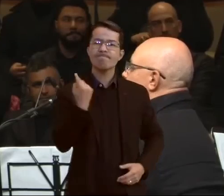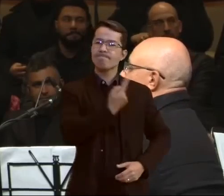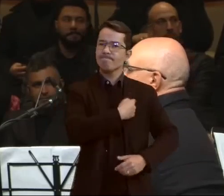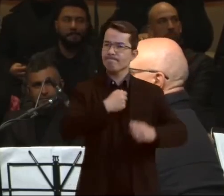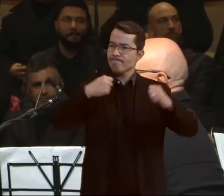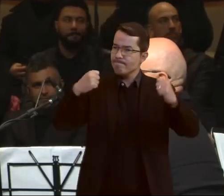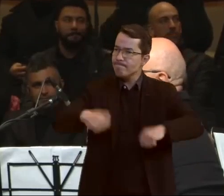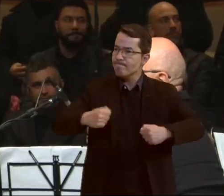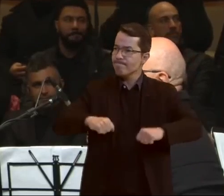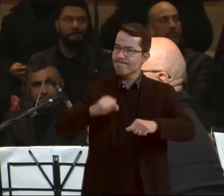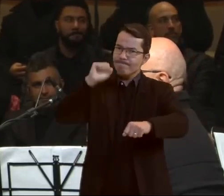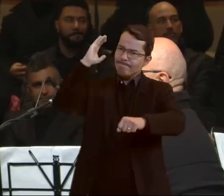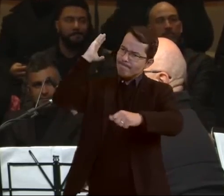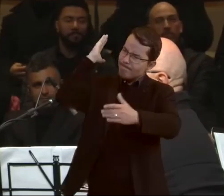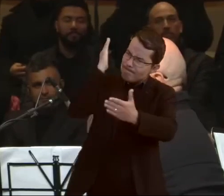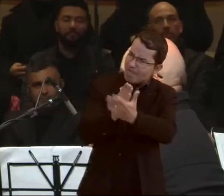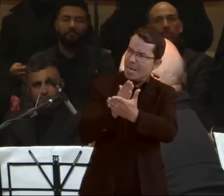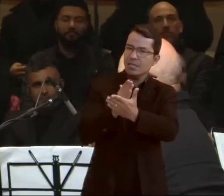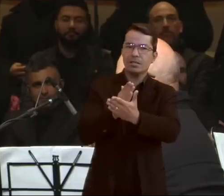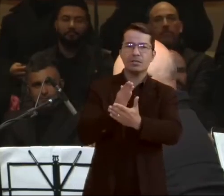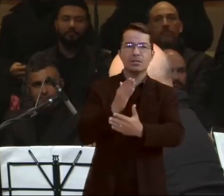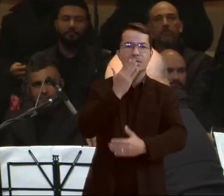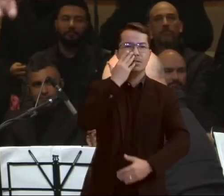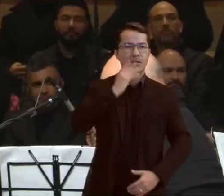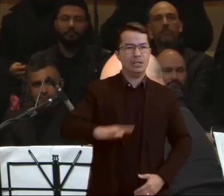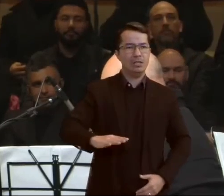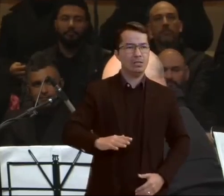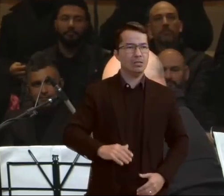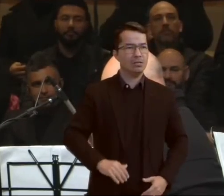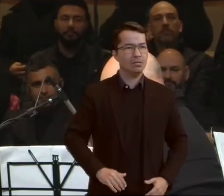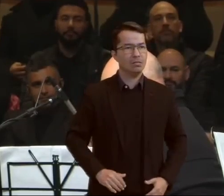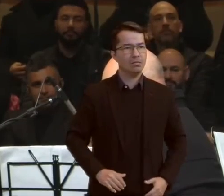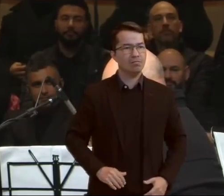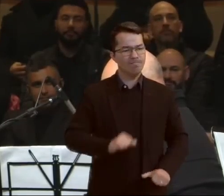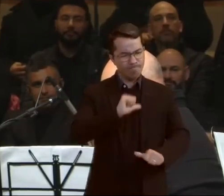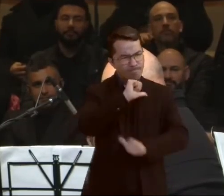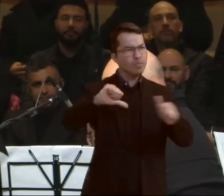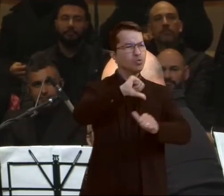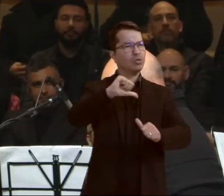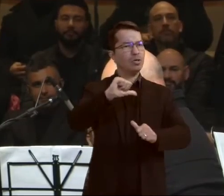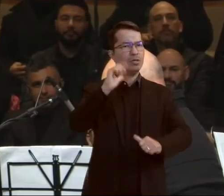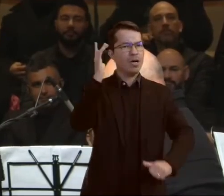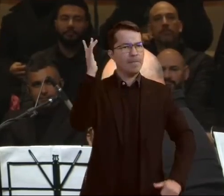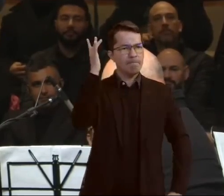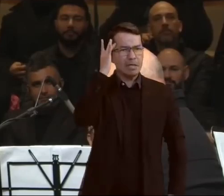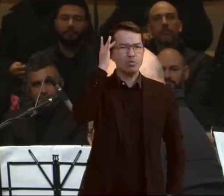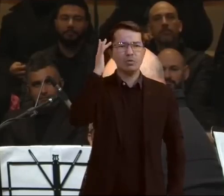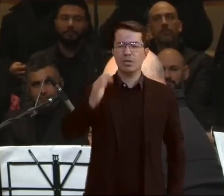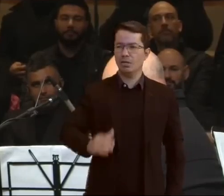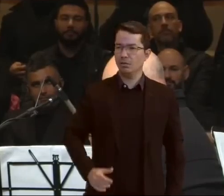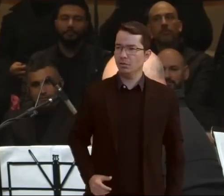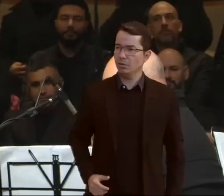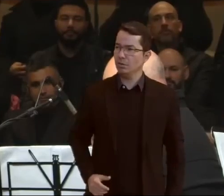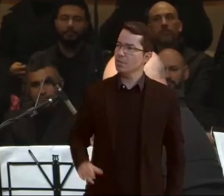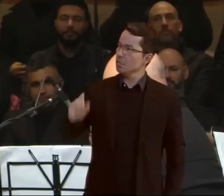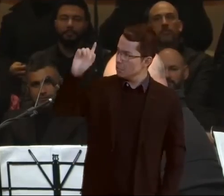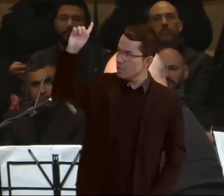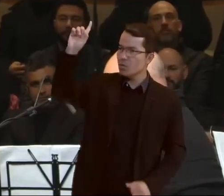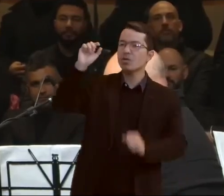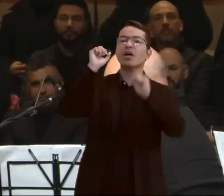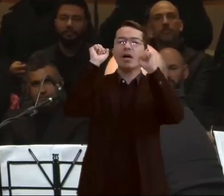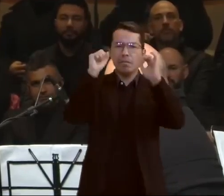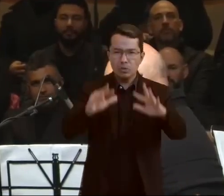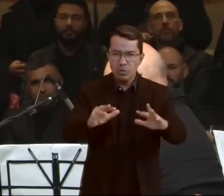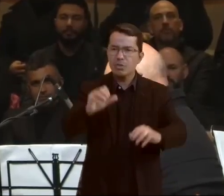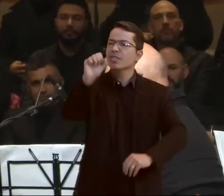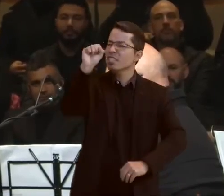para ser produtivo, para poder ser abençoador na vida. Tem coisas que caem do céu, mas tem